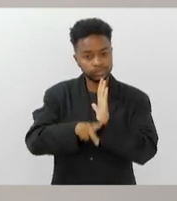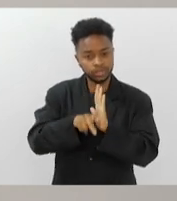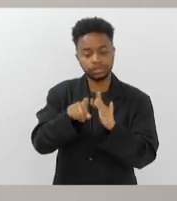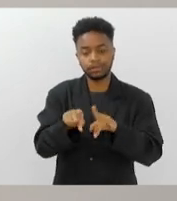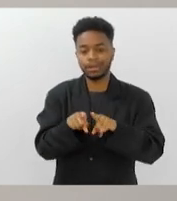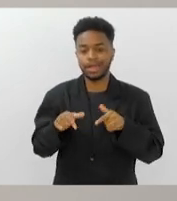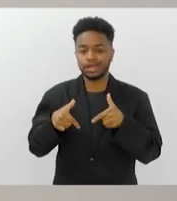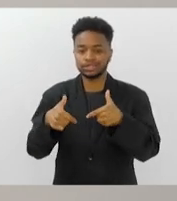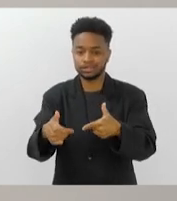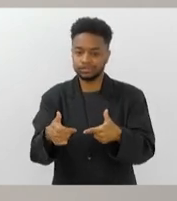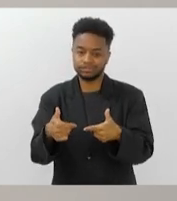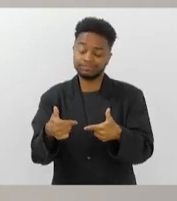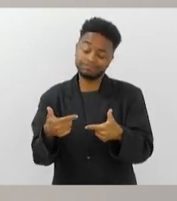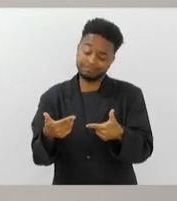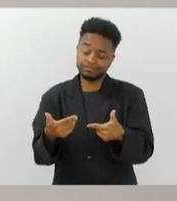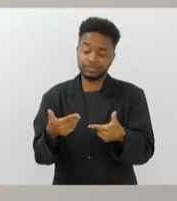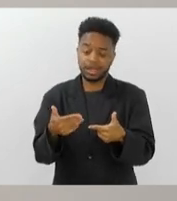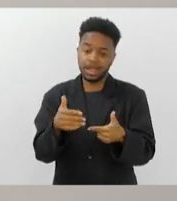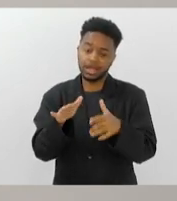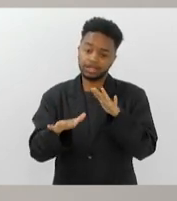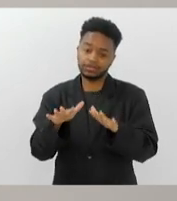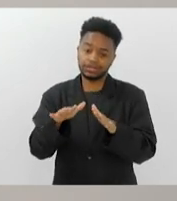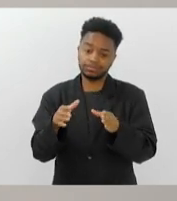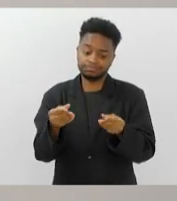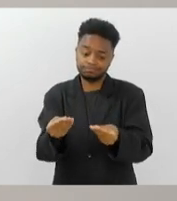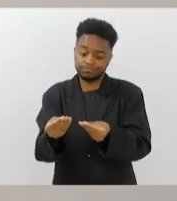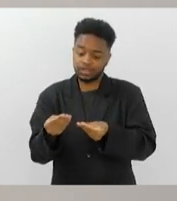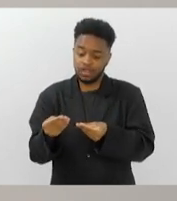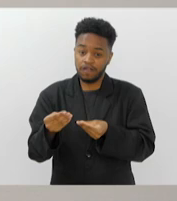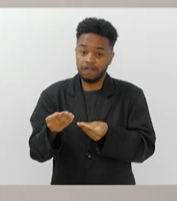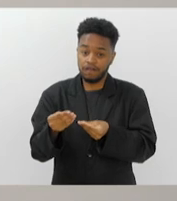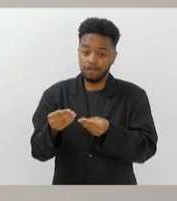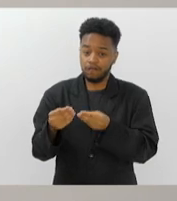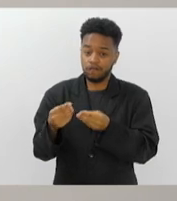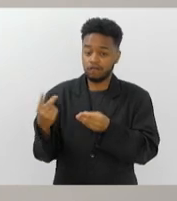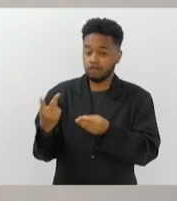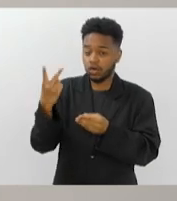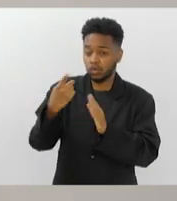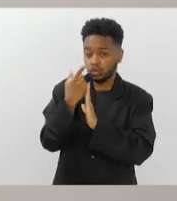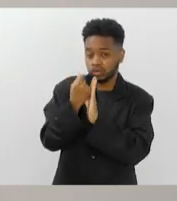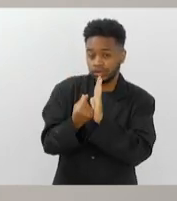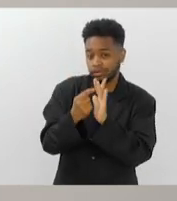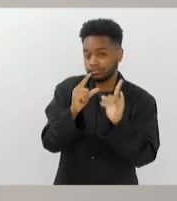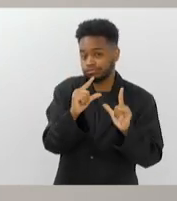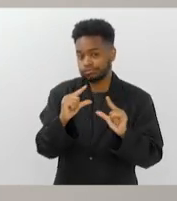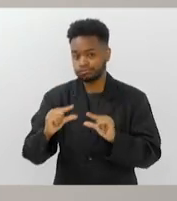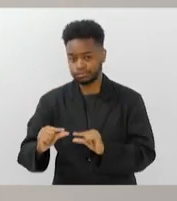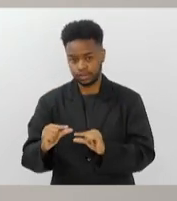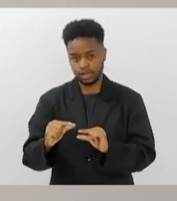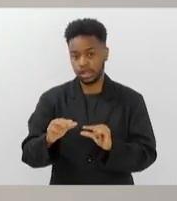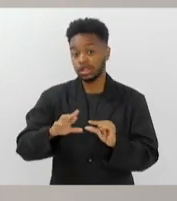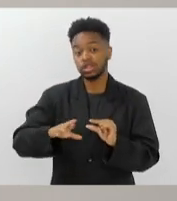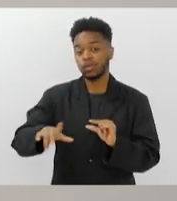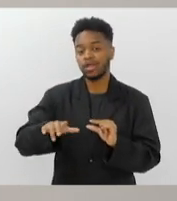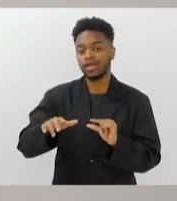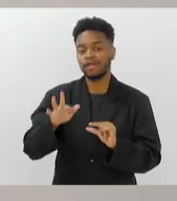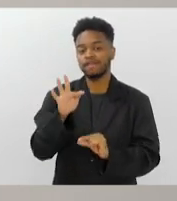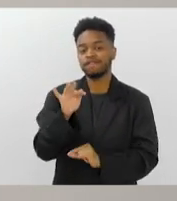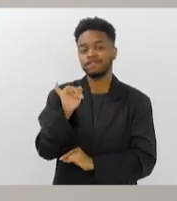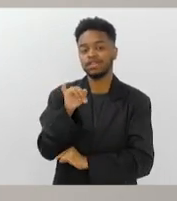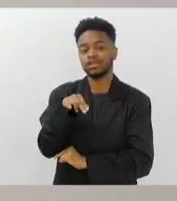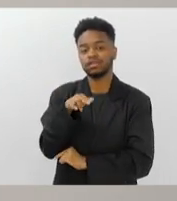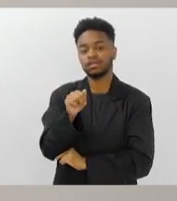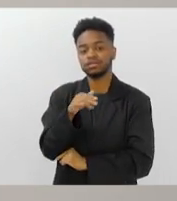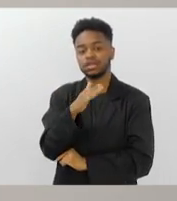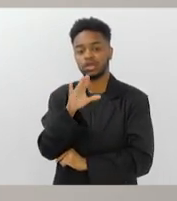ações a gente Geralmente se decepciona com com o valor do orçamento não necessariamente do financeiro mas o